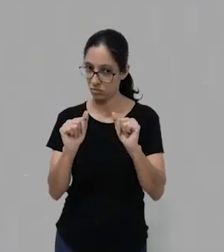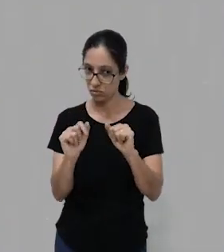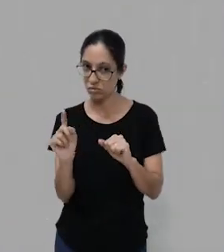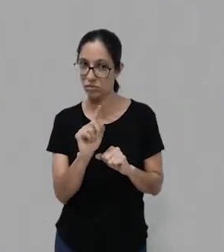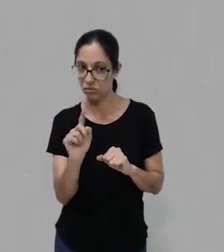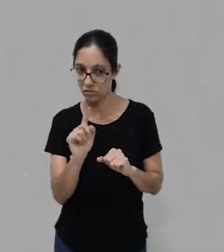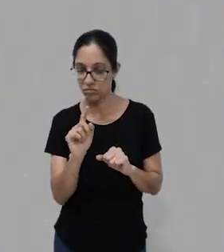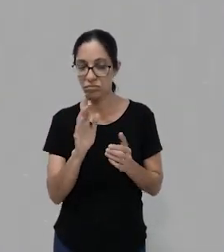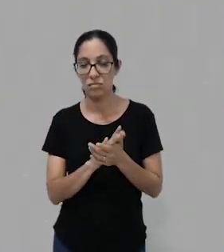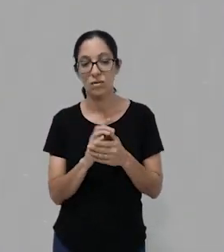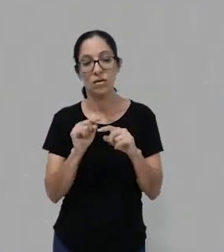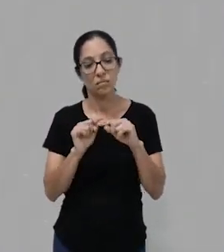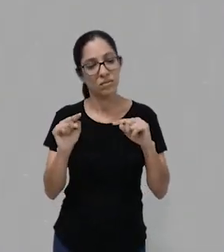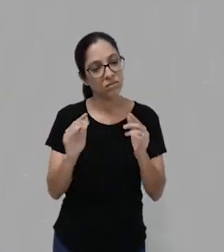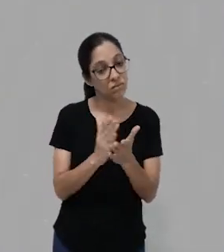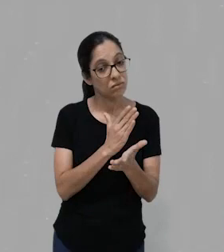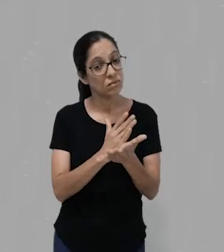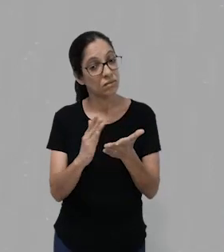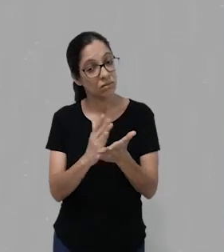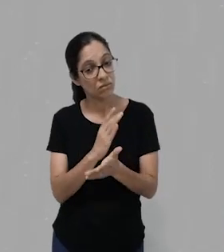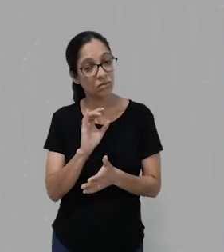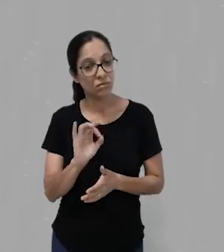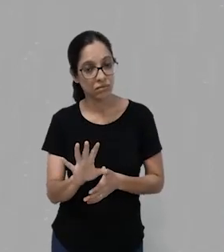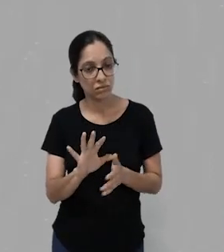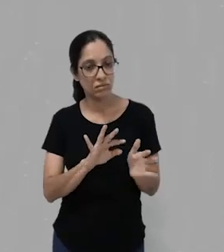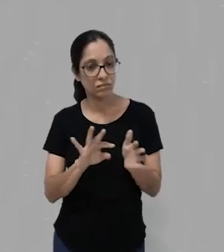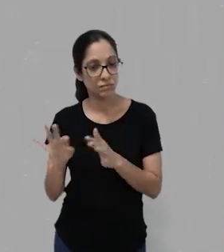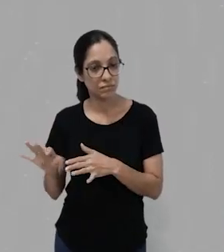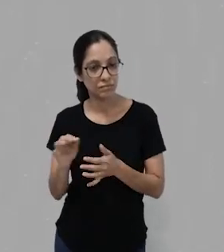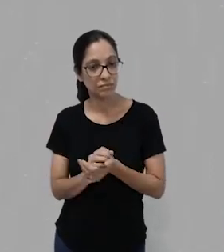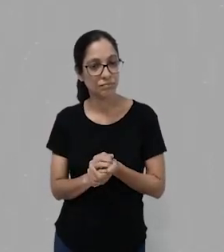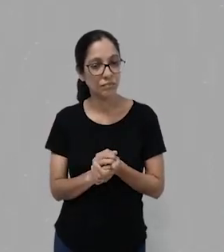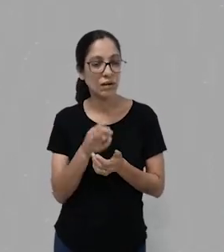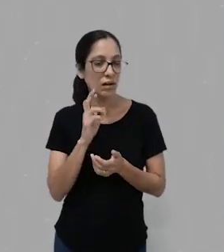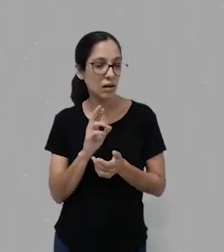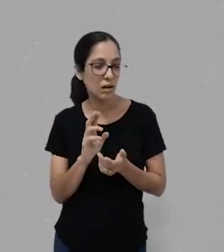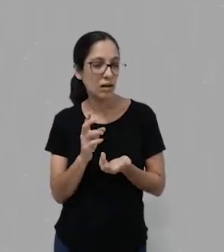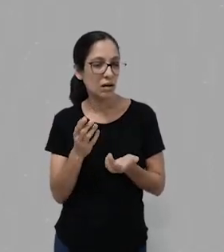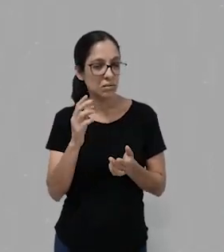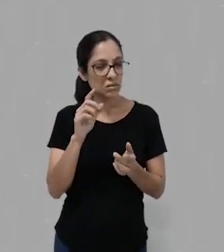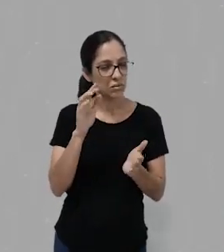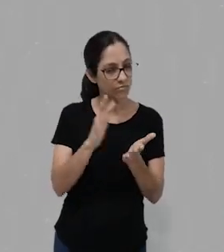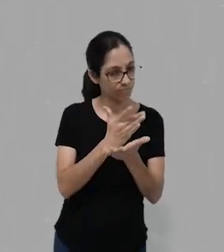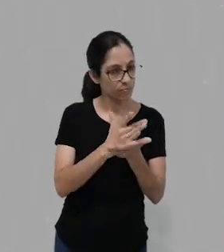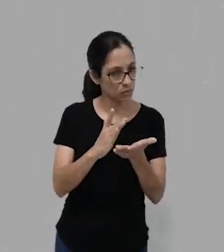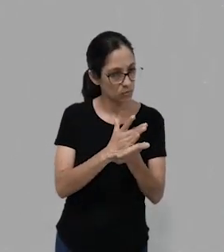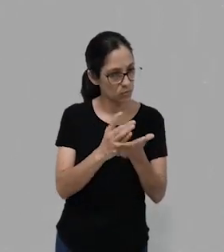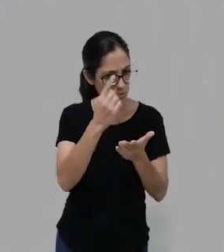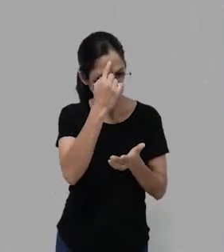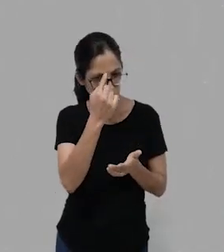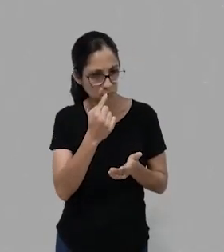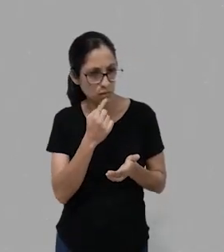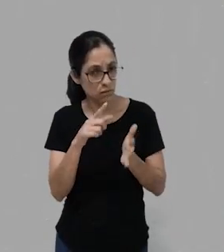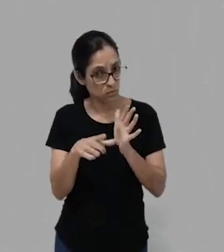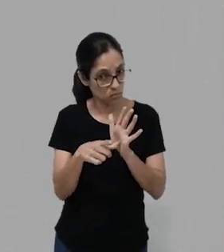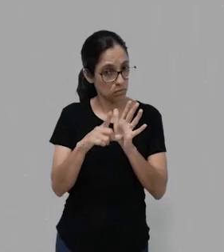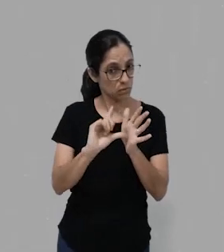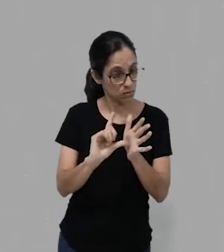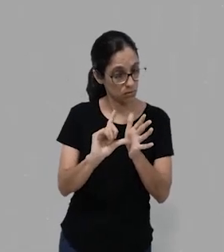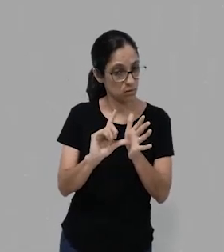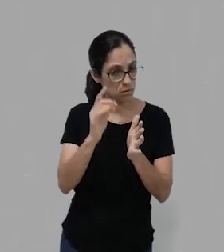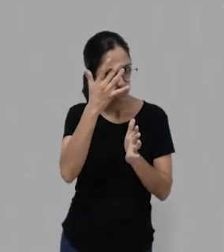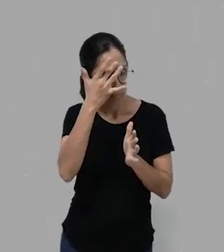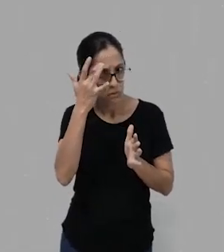galerinha? Acreditem, aqui são alguns. De resultados, eu trouxe aqui algumas imagens de um antes e depois,